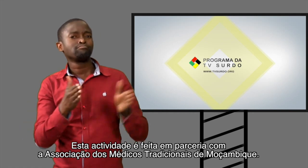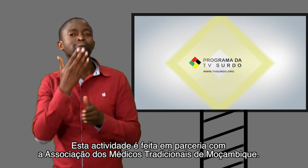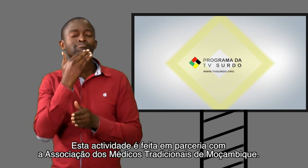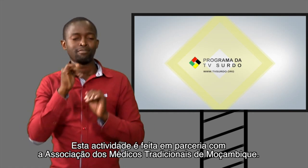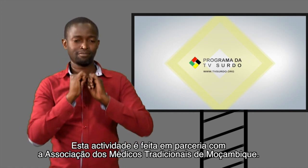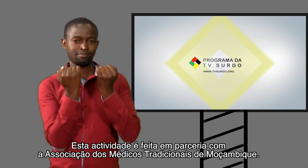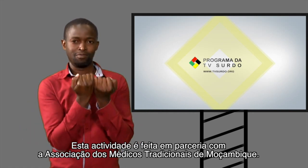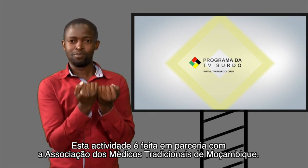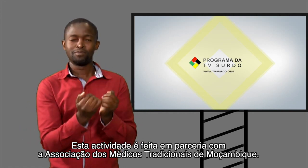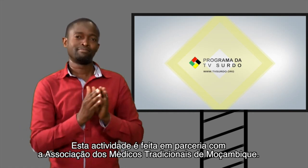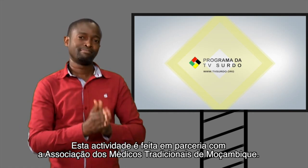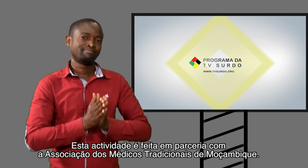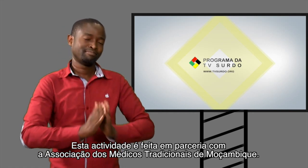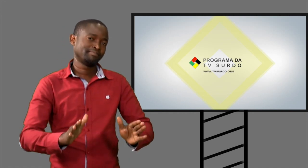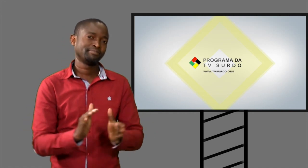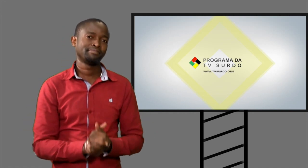Médicos Tradicionais de Moçambique.